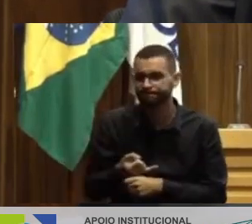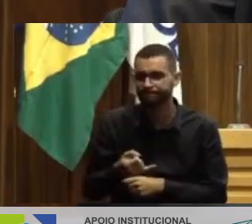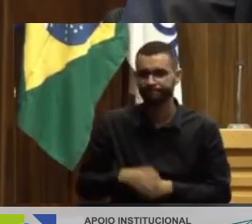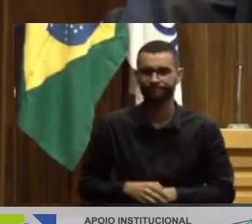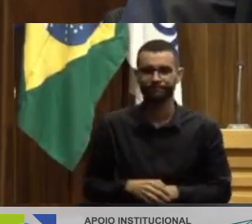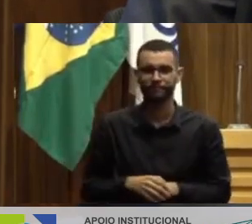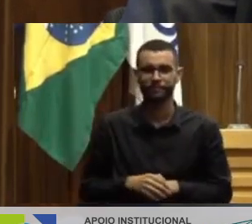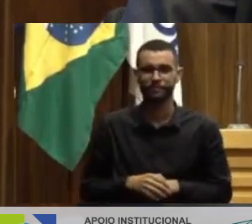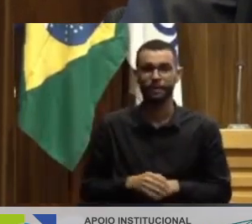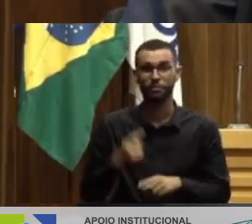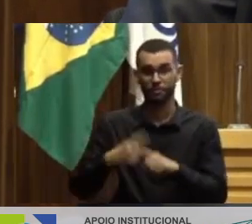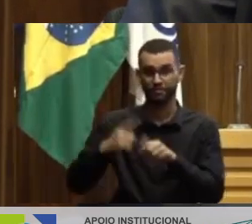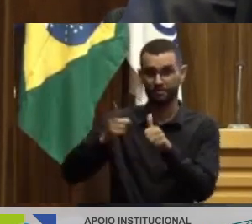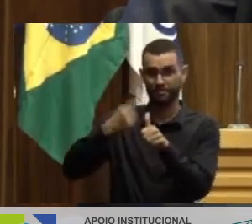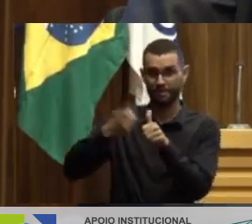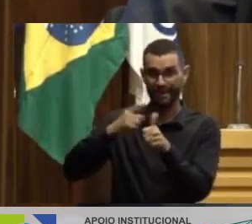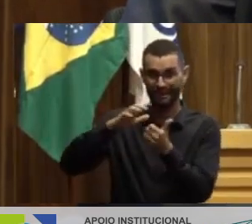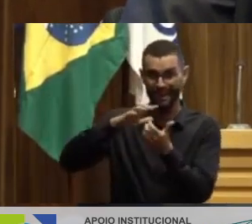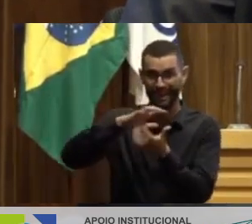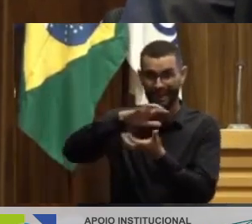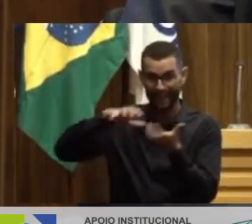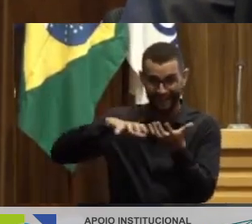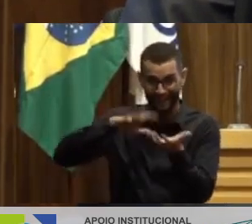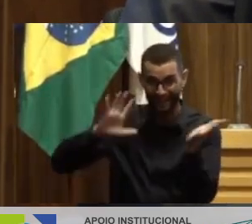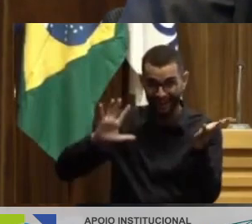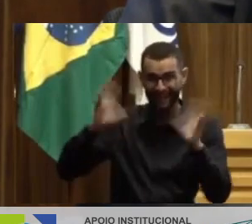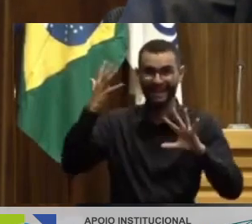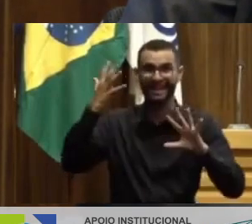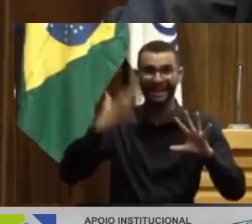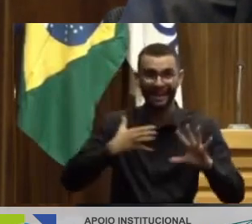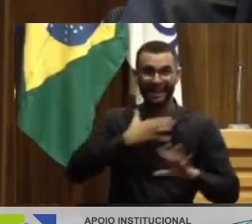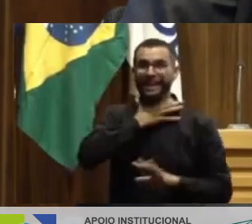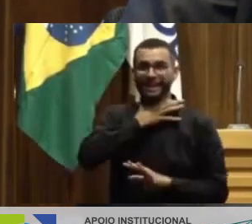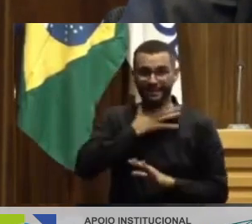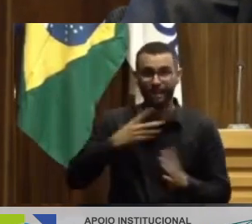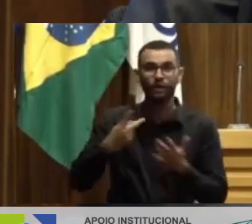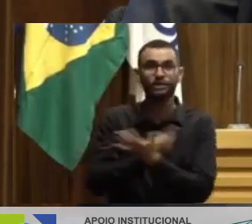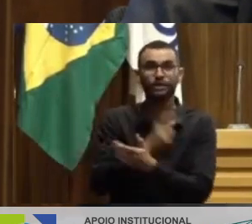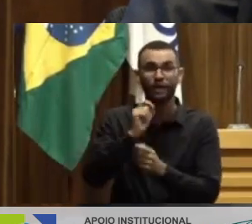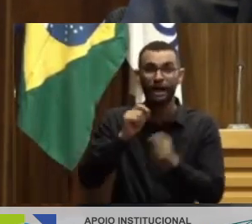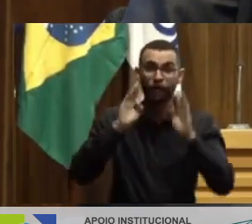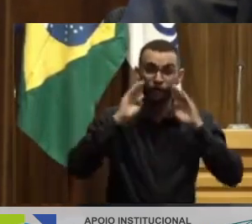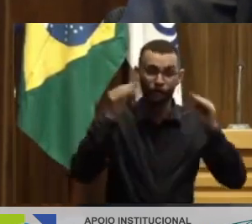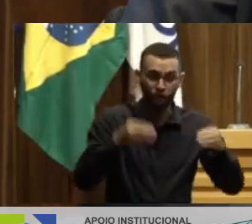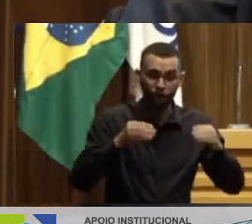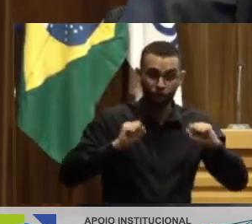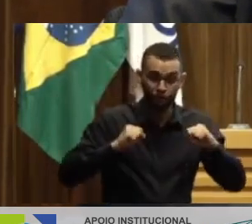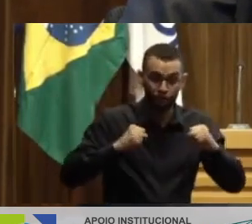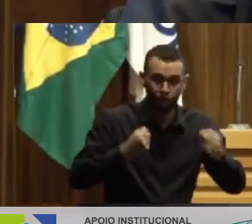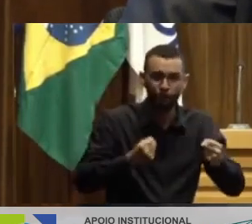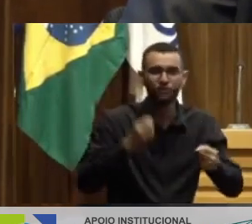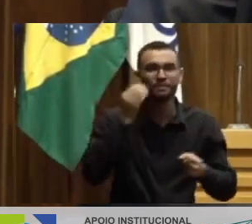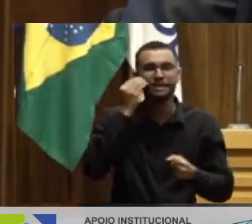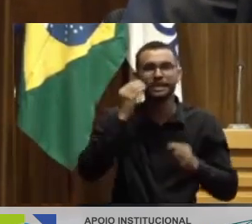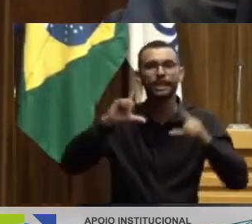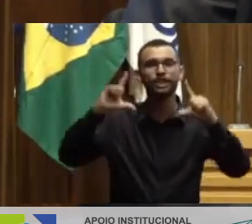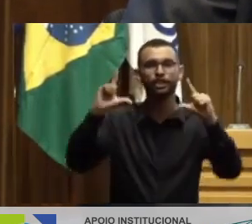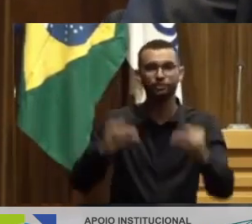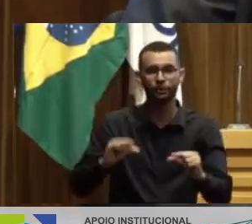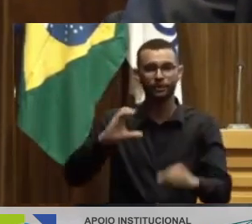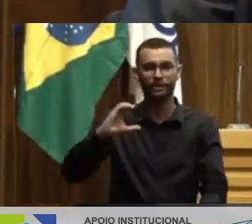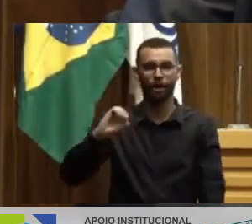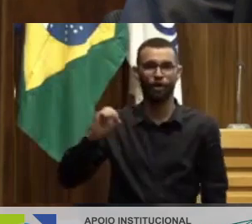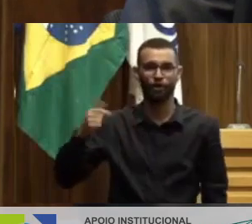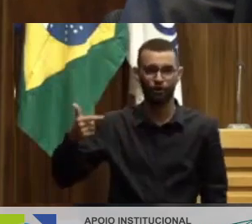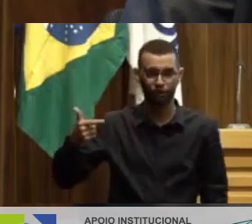crise climática está no centro de todo o esforço que os países estão fazendo para reduzir as emissões de gases de